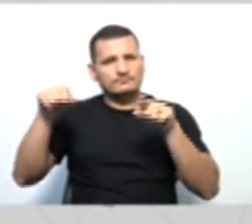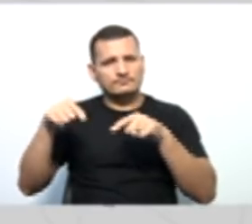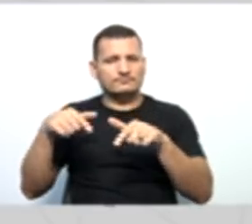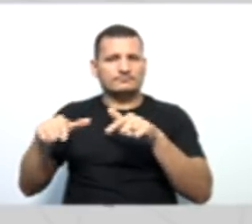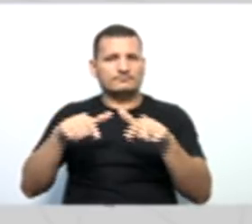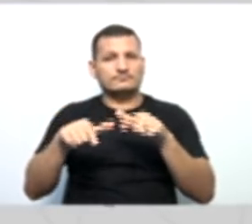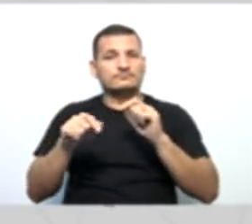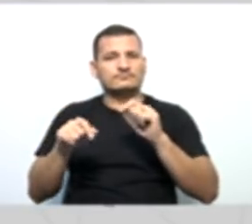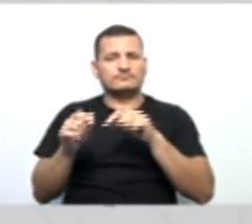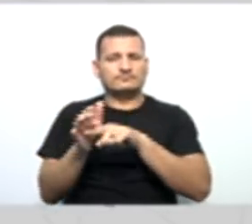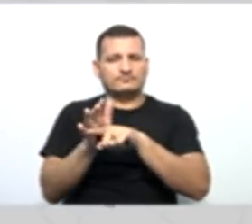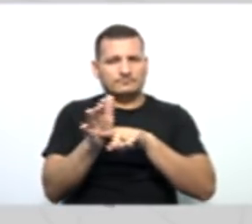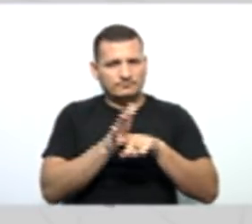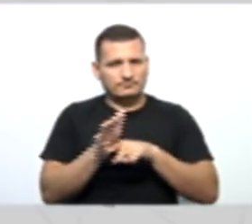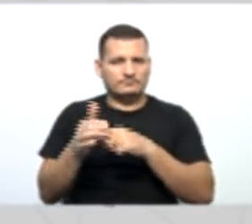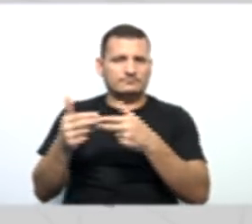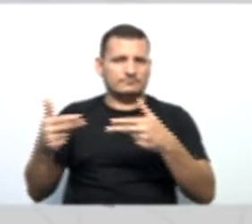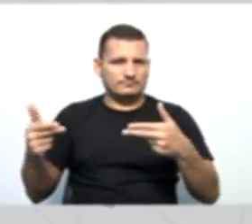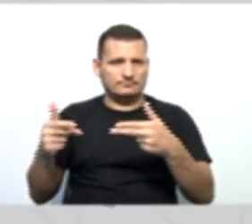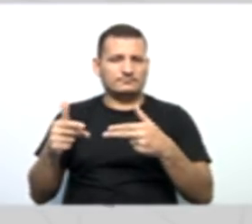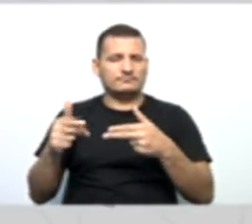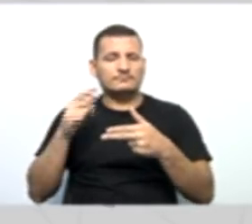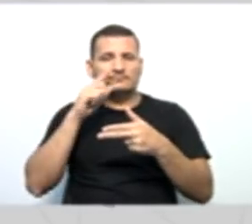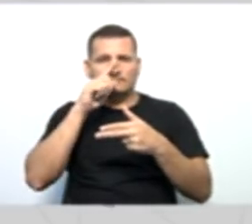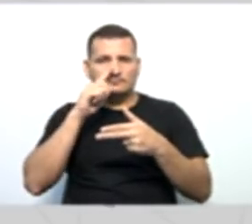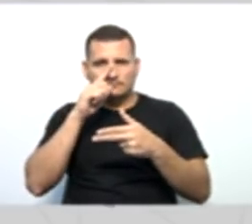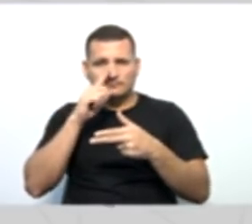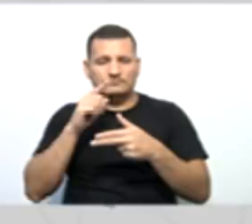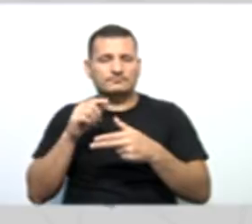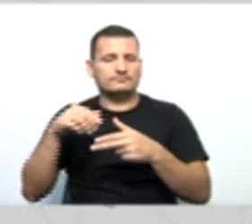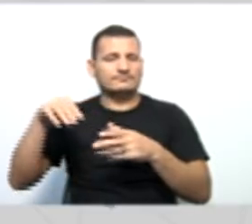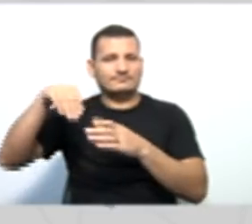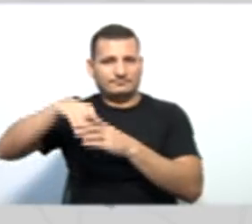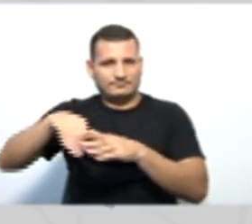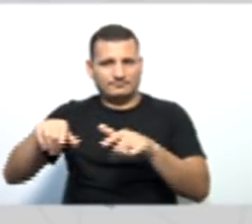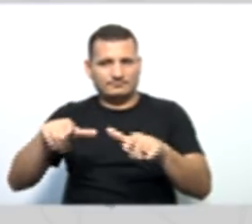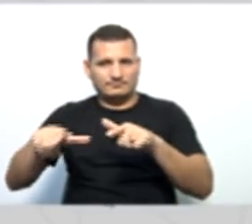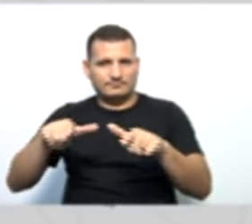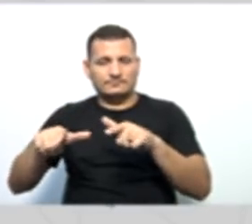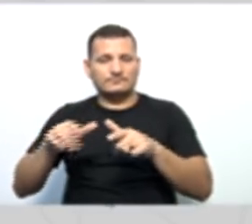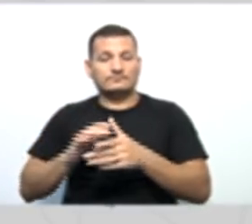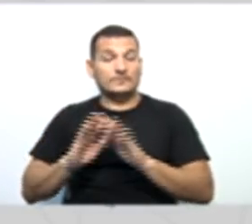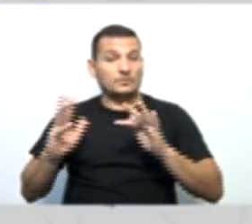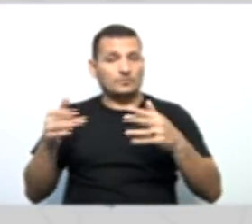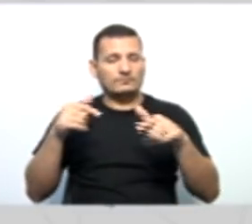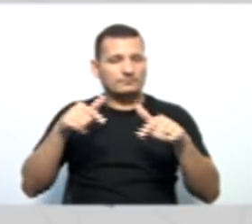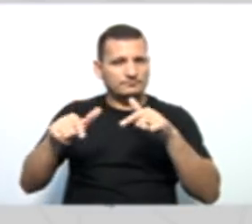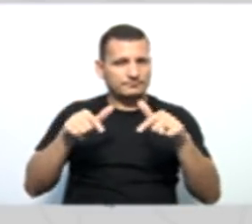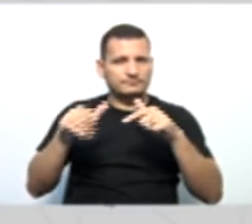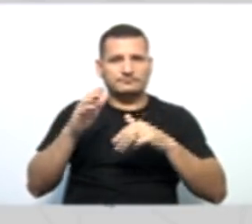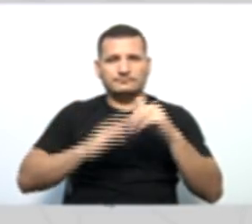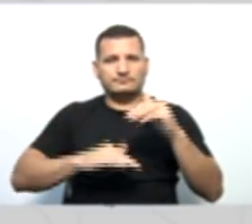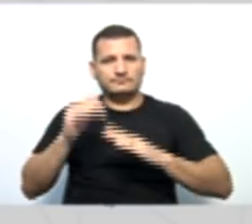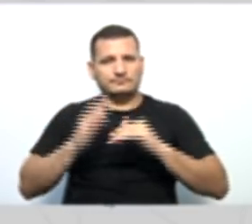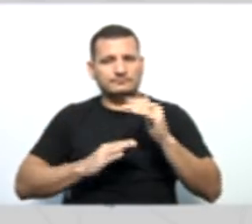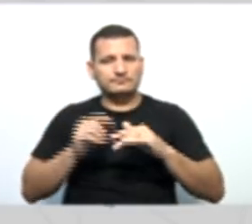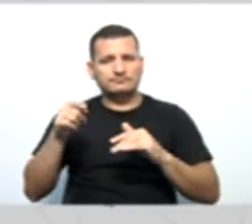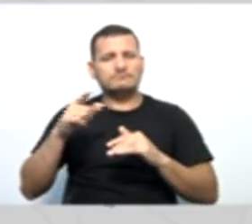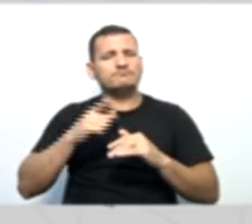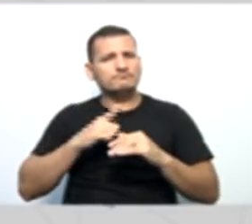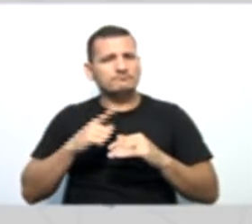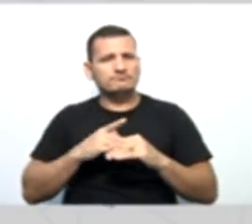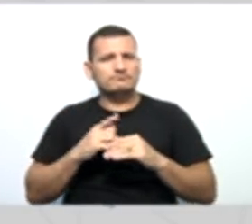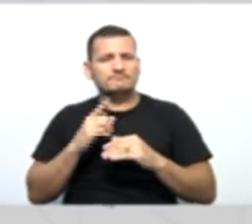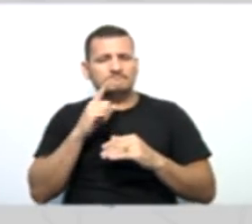diagnóstico precoce dos riscos associados às atividades profissionais. Toda atividade profissional, ela traz algum